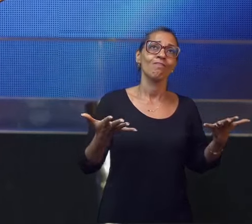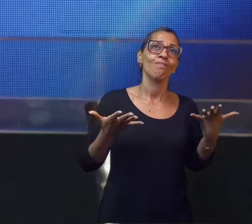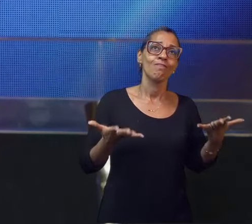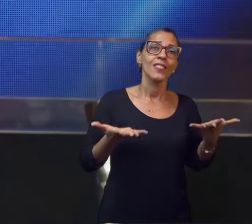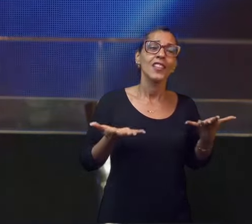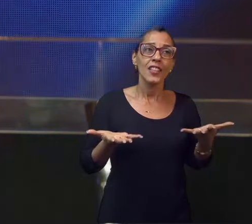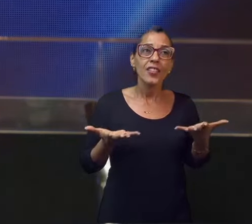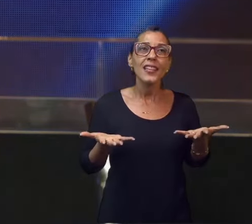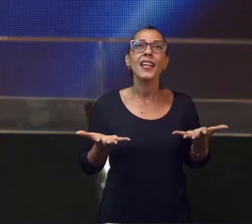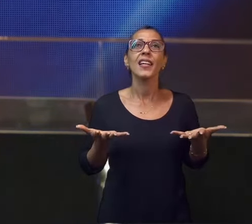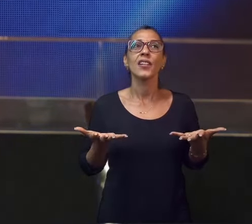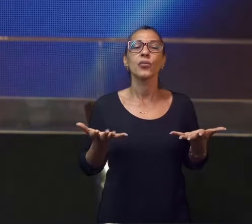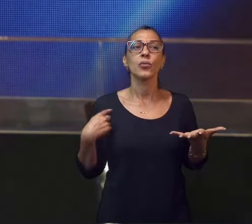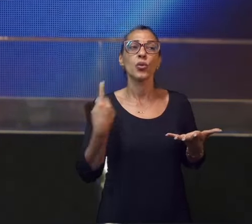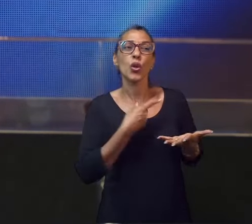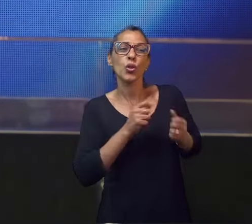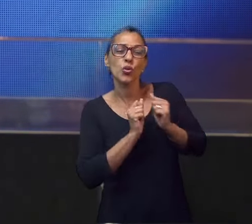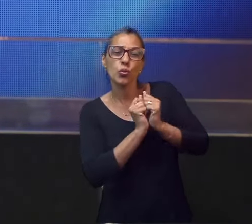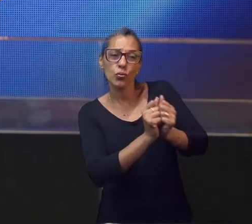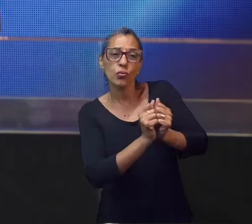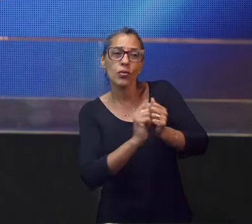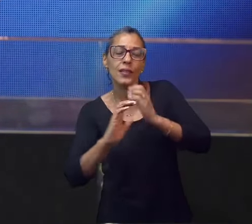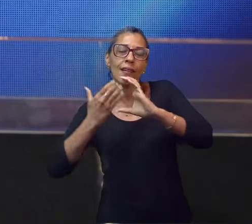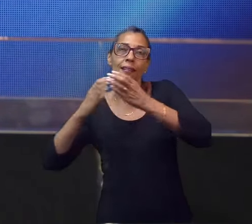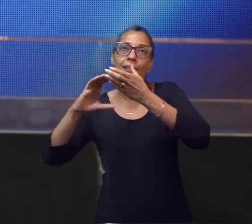cantássemos juntos ao Senhor nessa noite